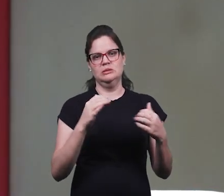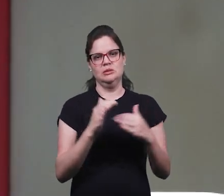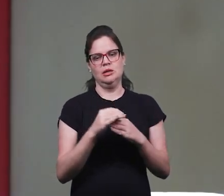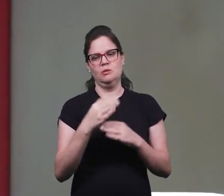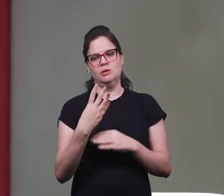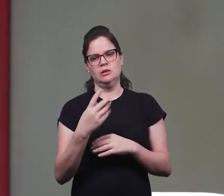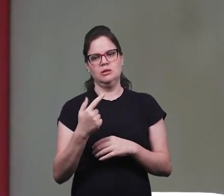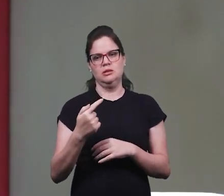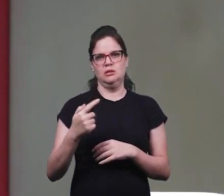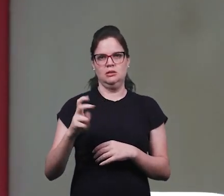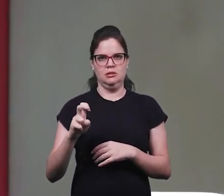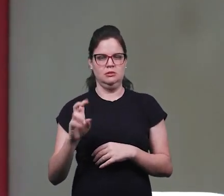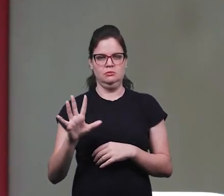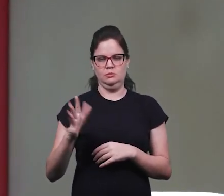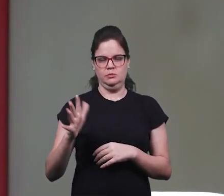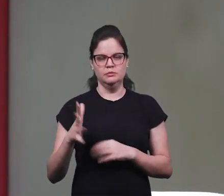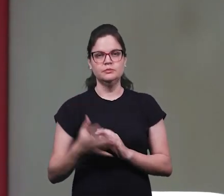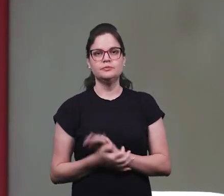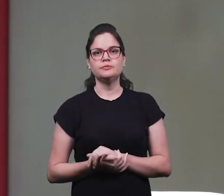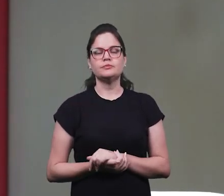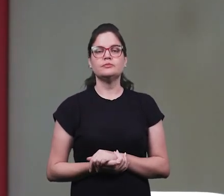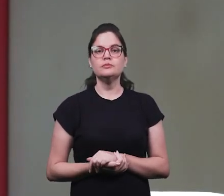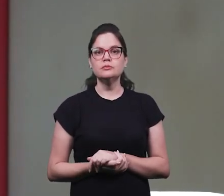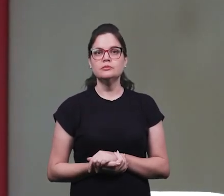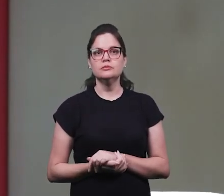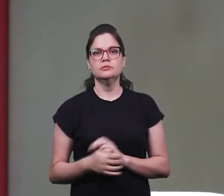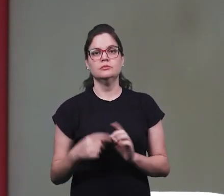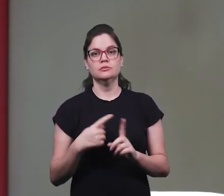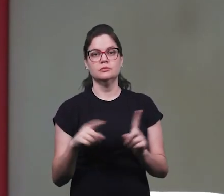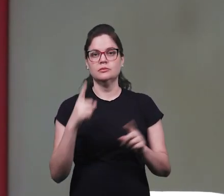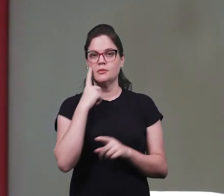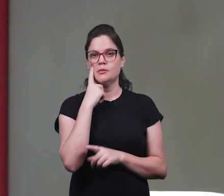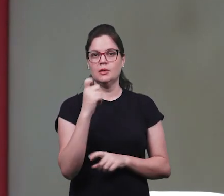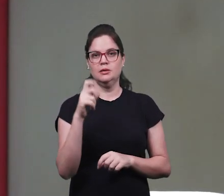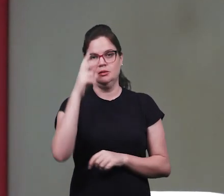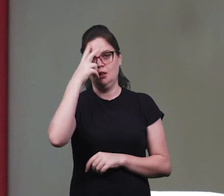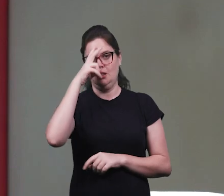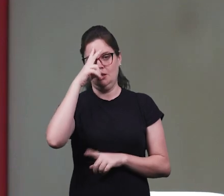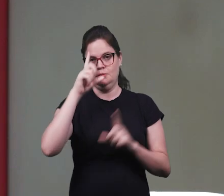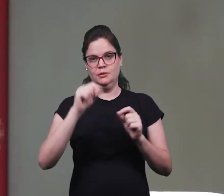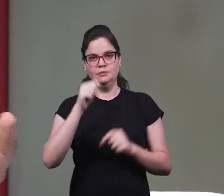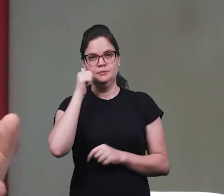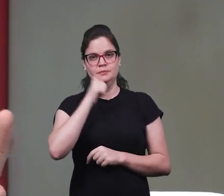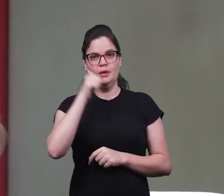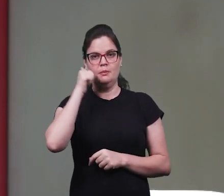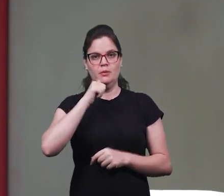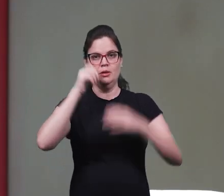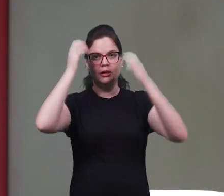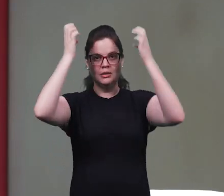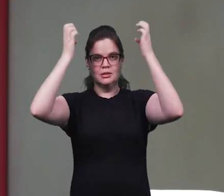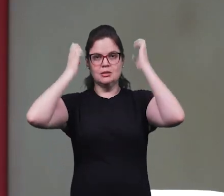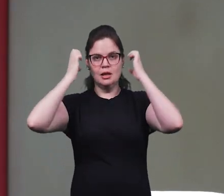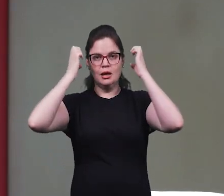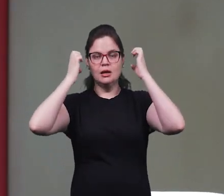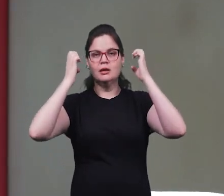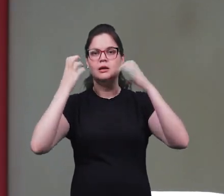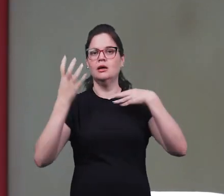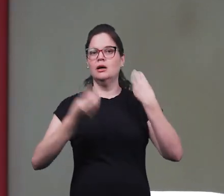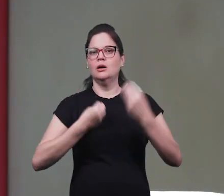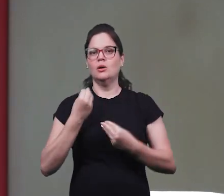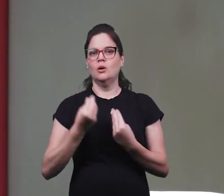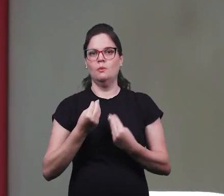aqui, que a questão da Esther, como que ela adquiriu a posição